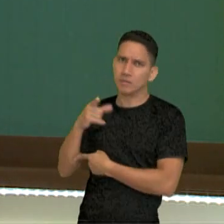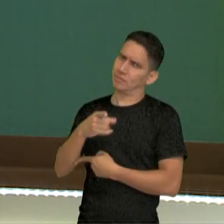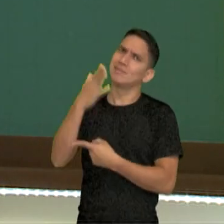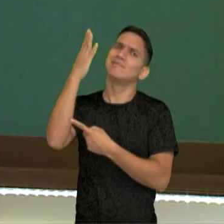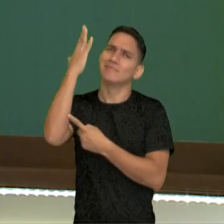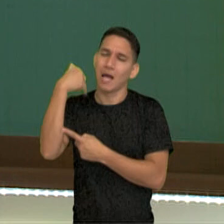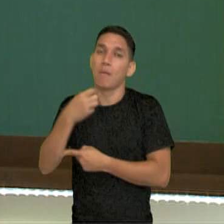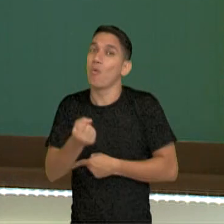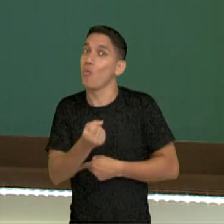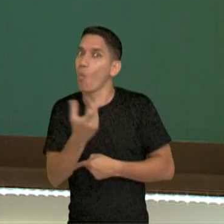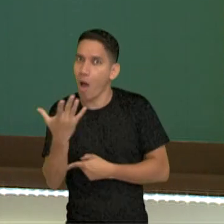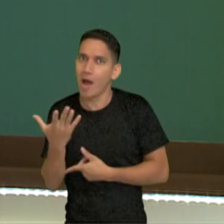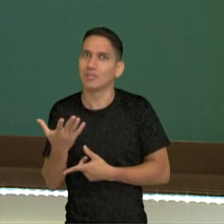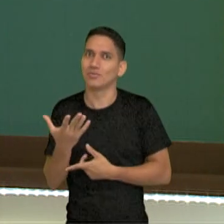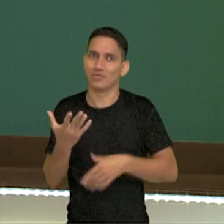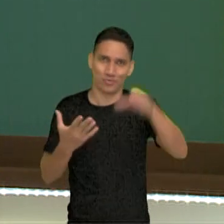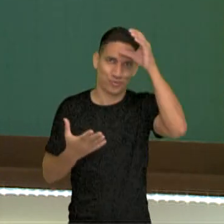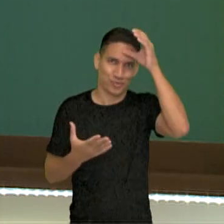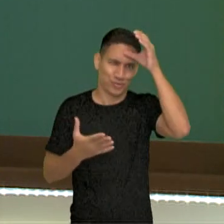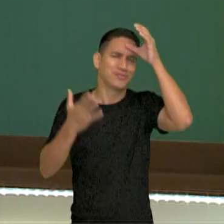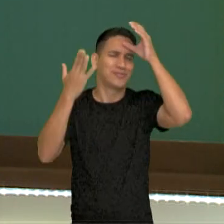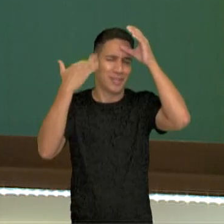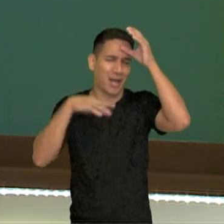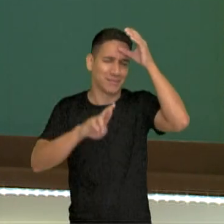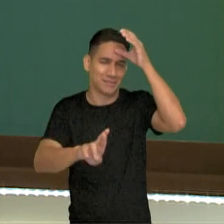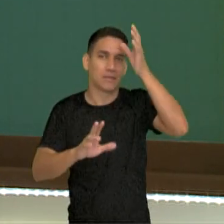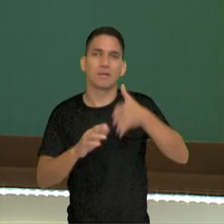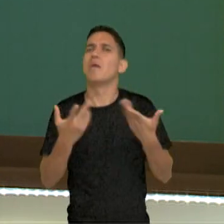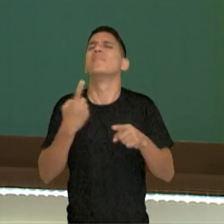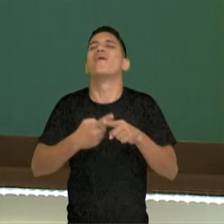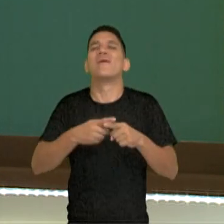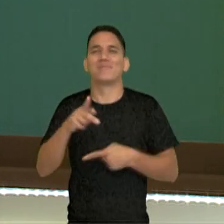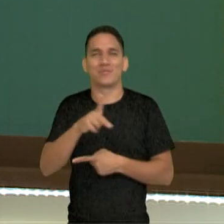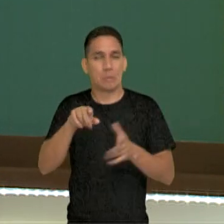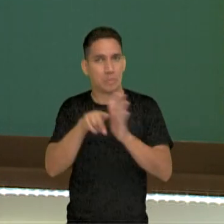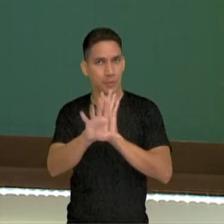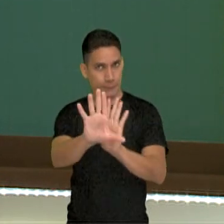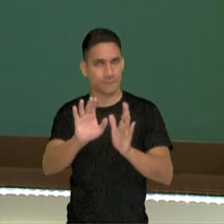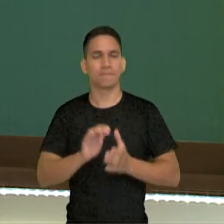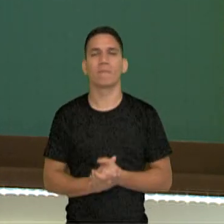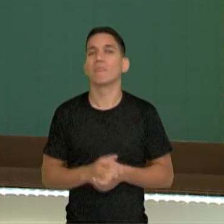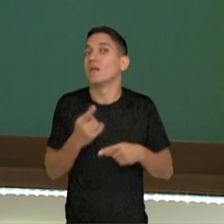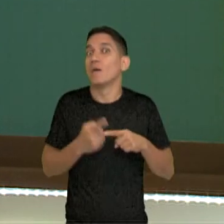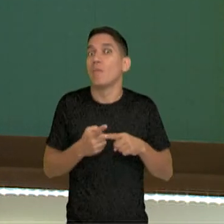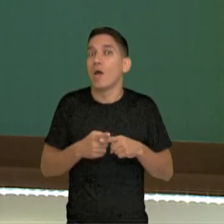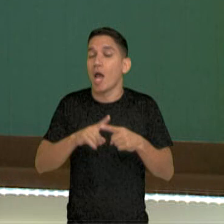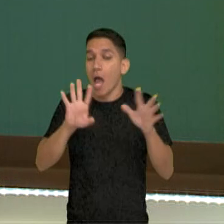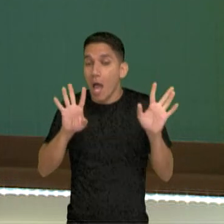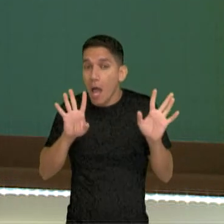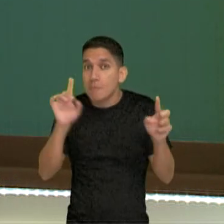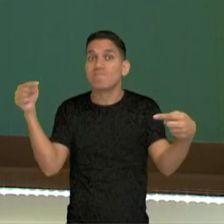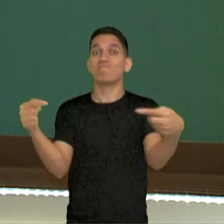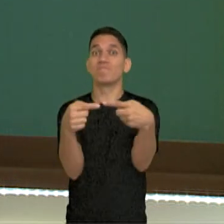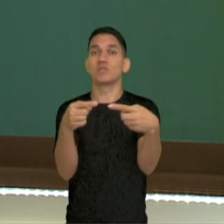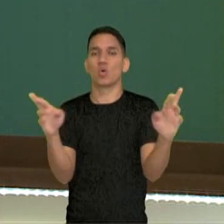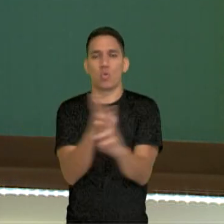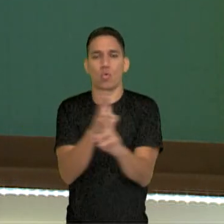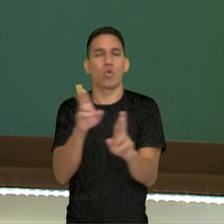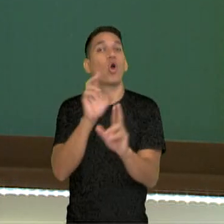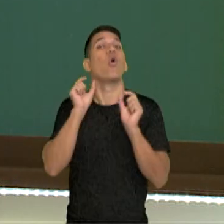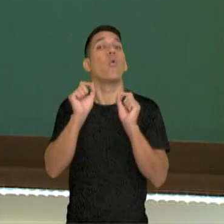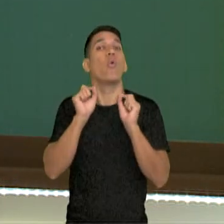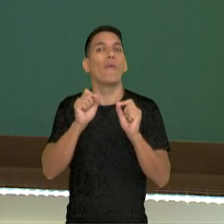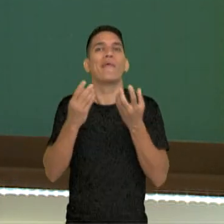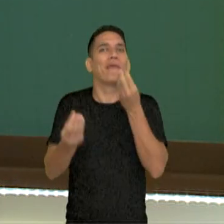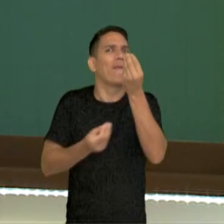você vai saber a resposta seguinte. Então, por que que a professora está perguntando isso? Porque está diretamente ligado à ideia